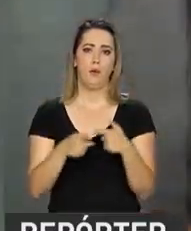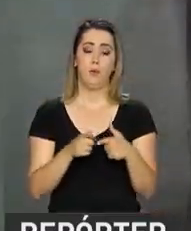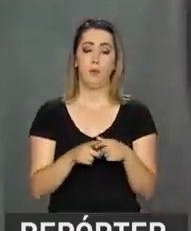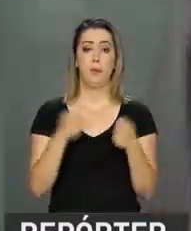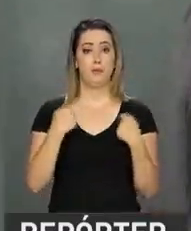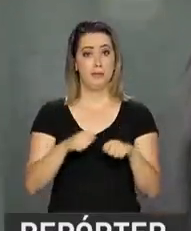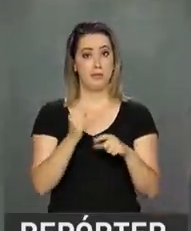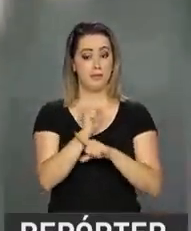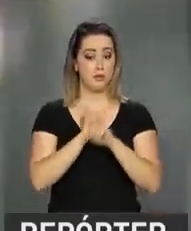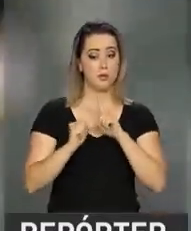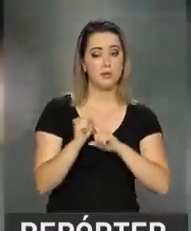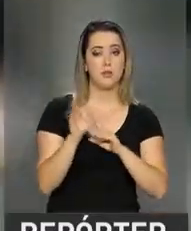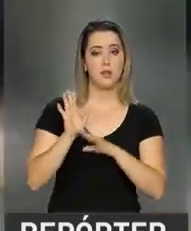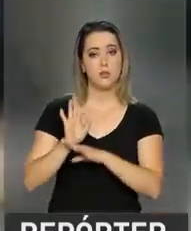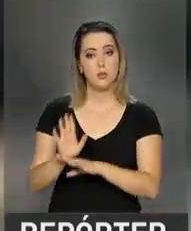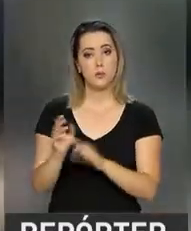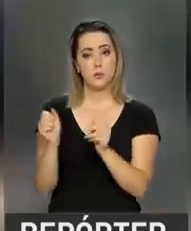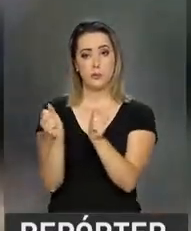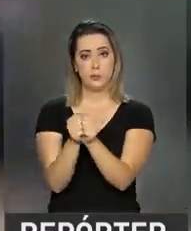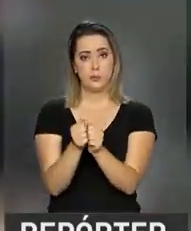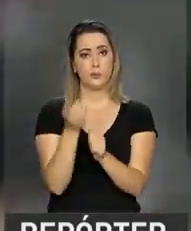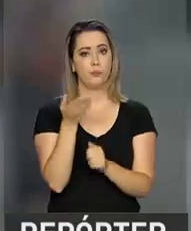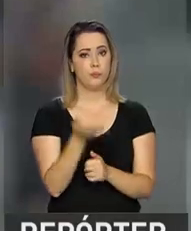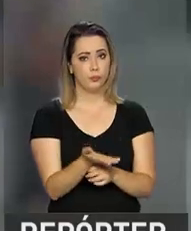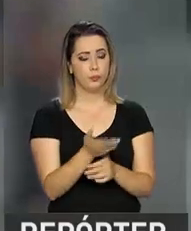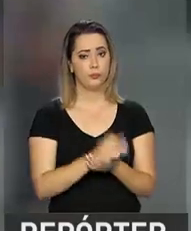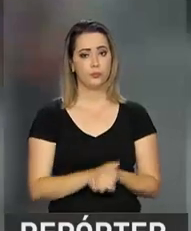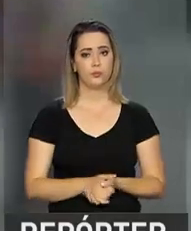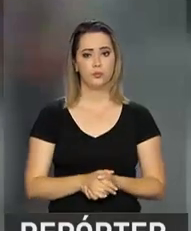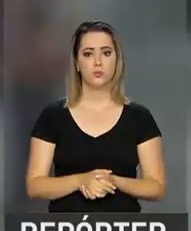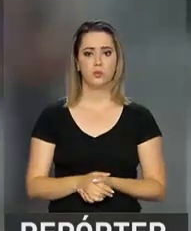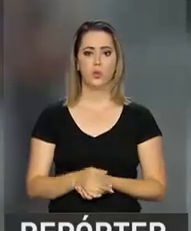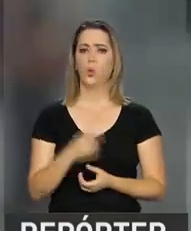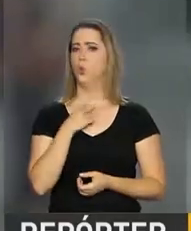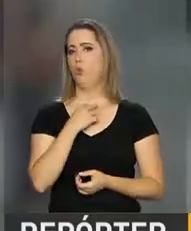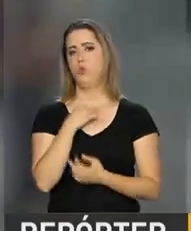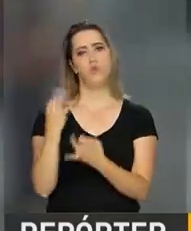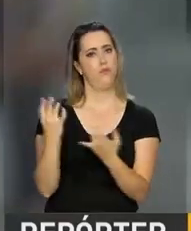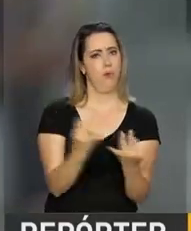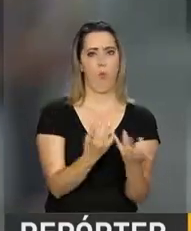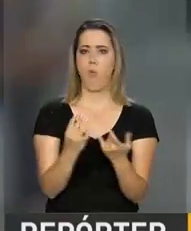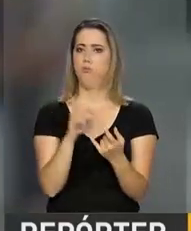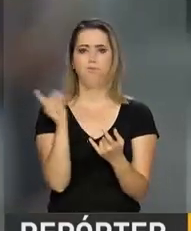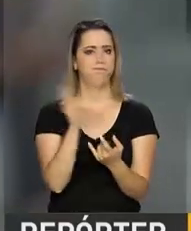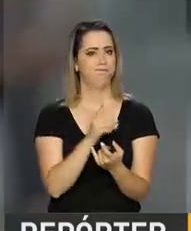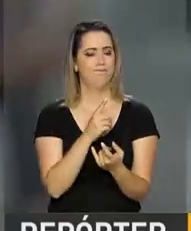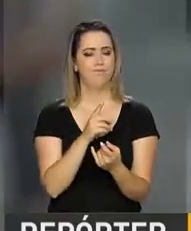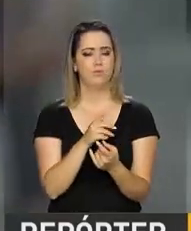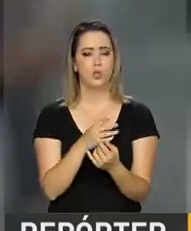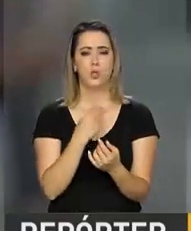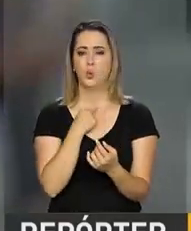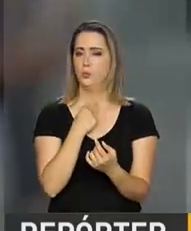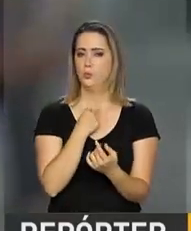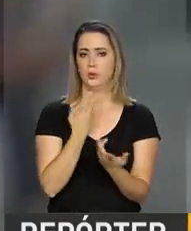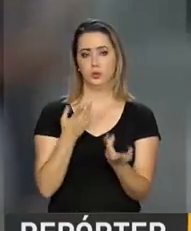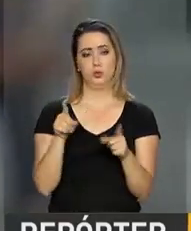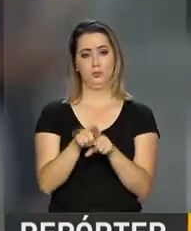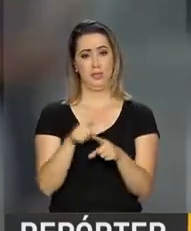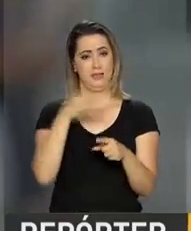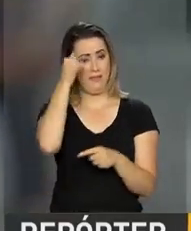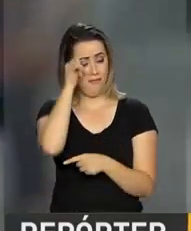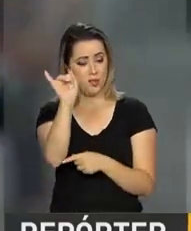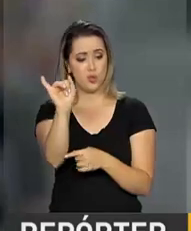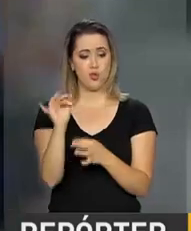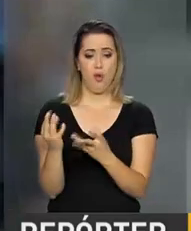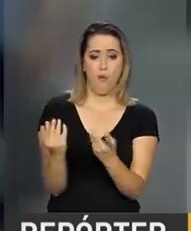sociedade também precisa se envolver não houve fogo na vegetação evite o uso do fogo na vegetação e 20 fogo para